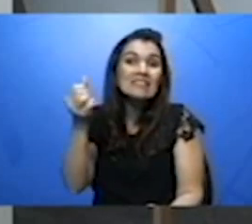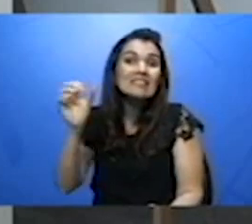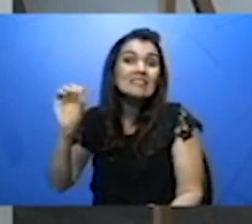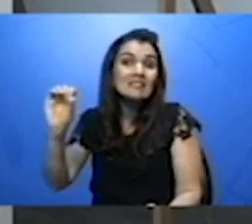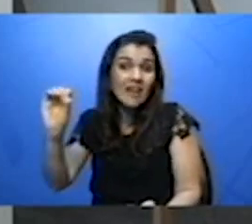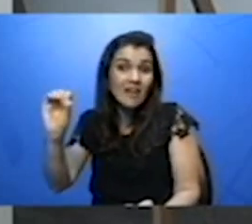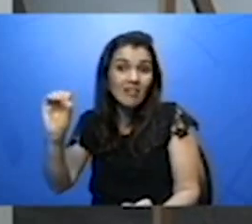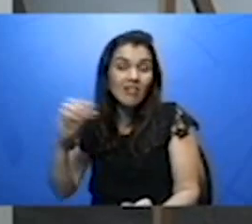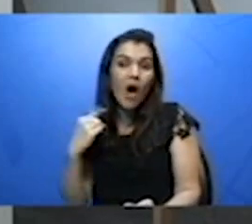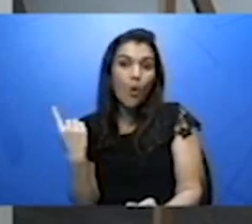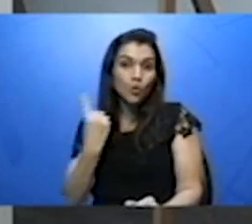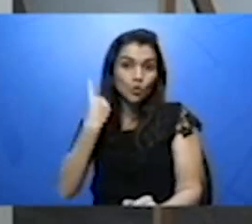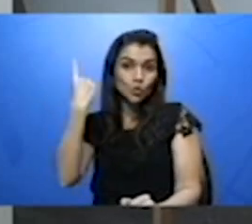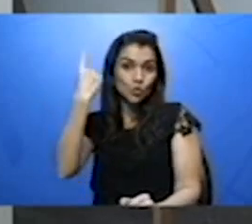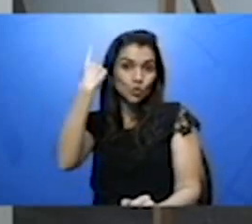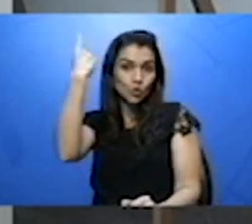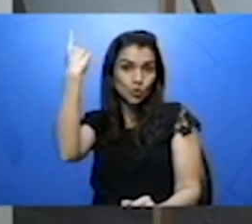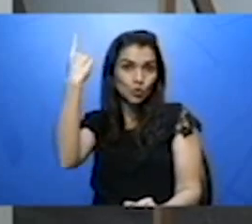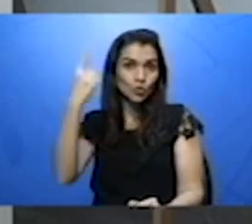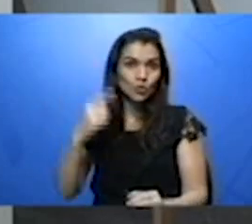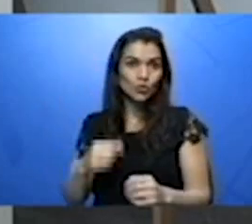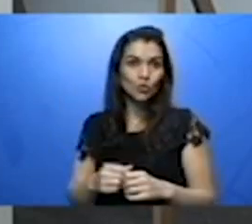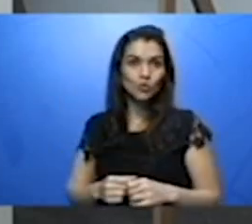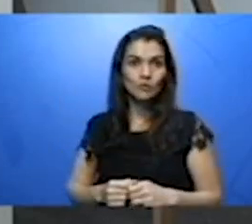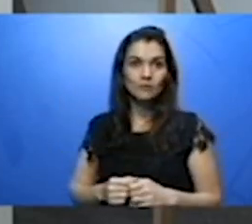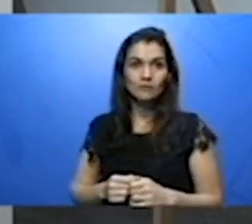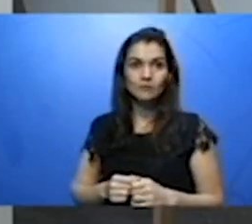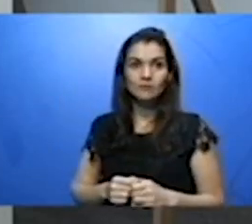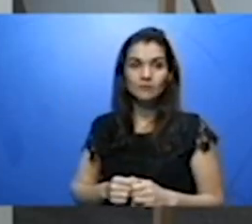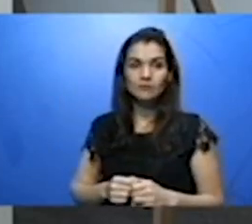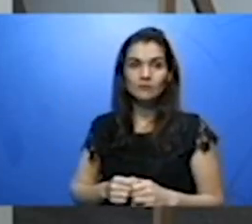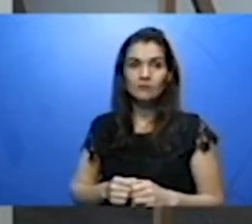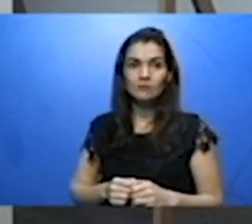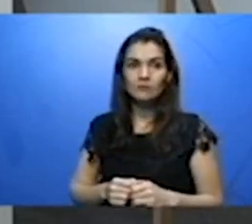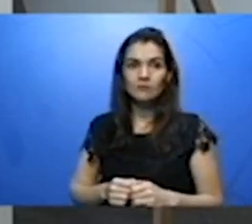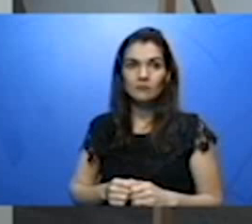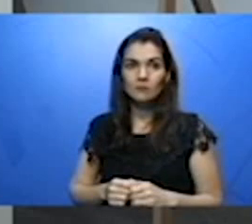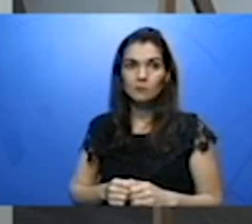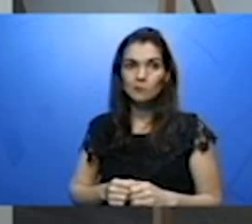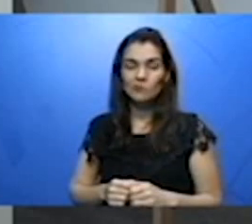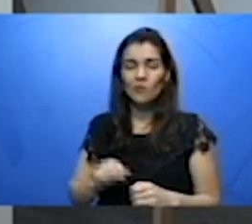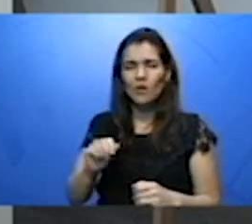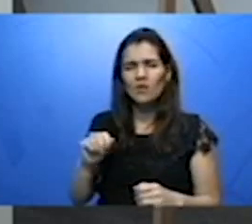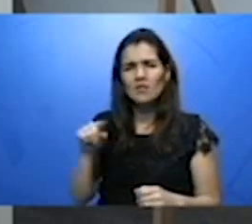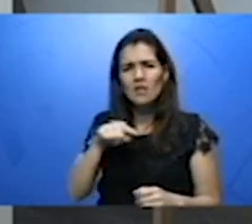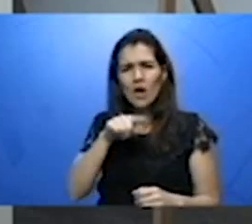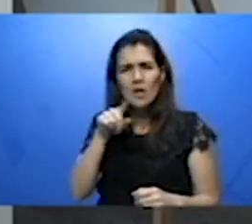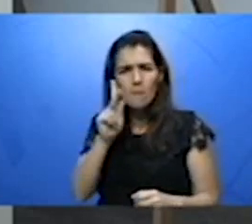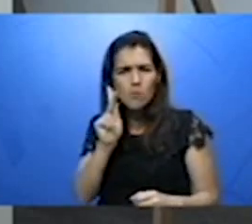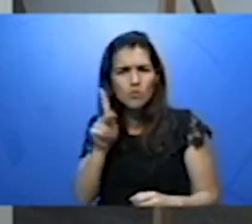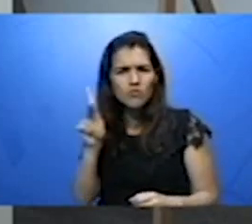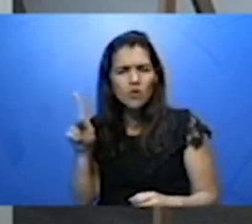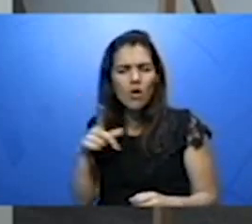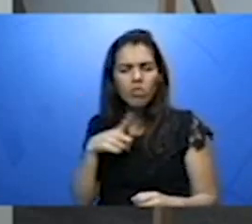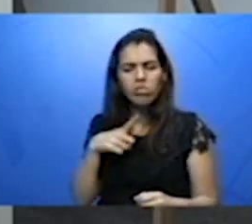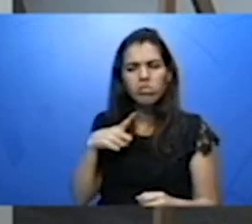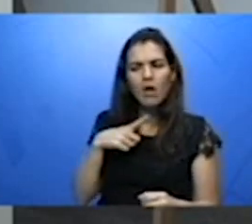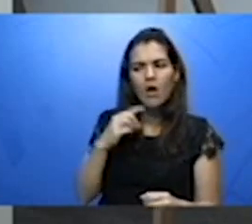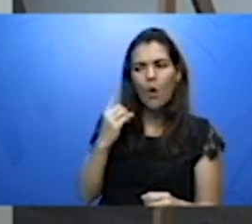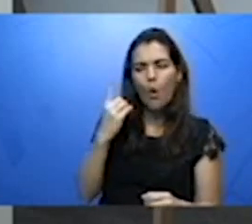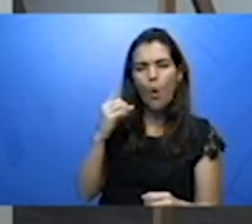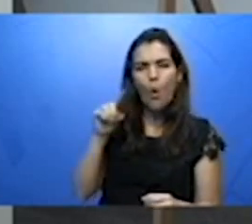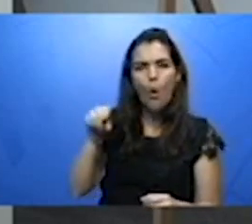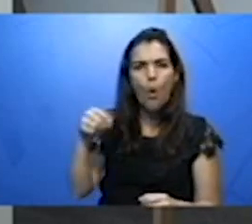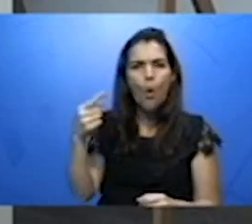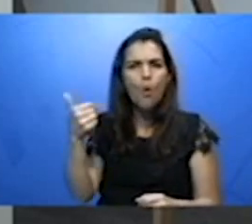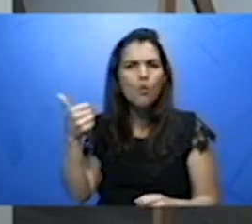né uma pessoa mediana mas para baixinha o ou seja se a professora tem uns 60 ou vocês